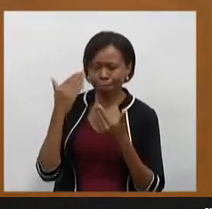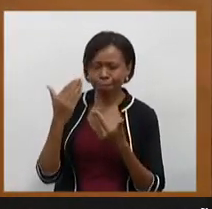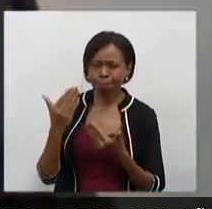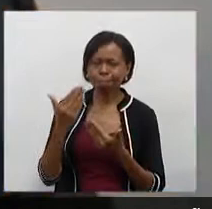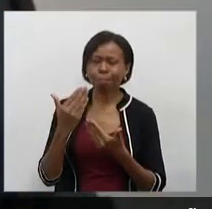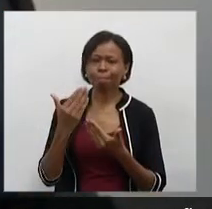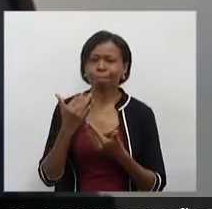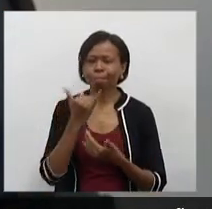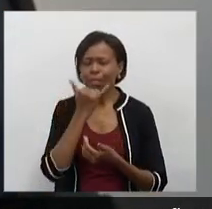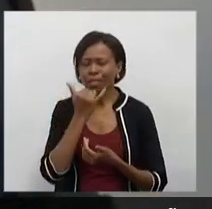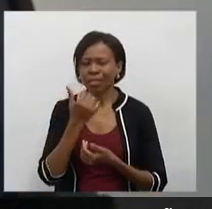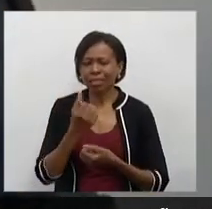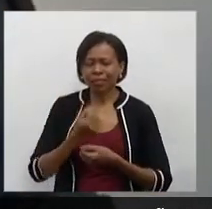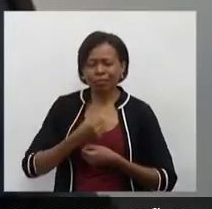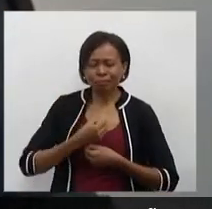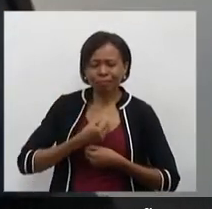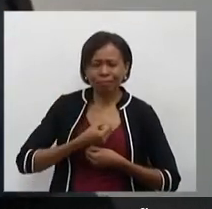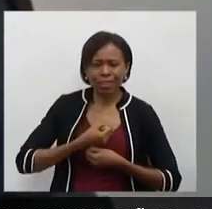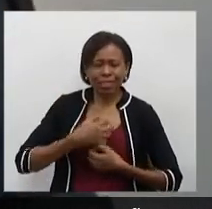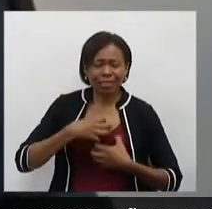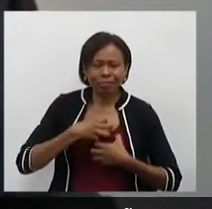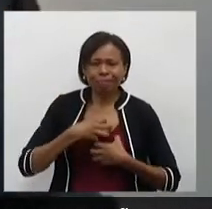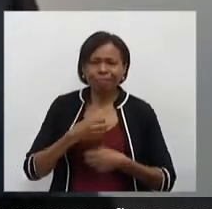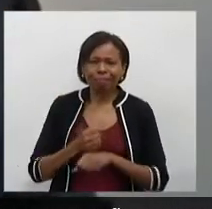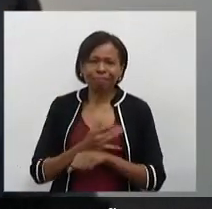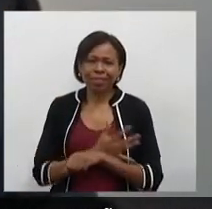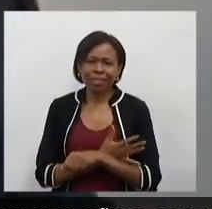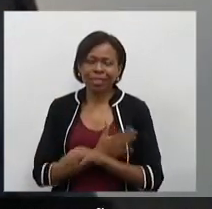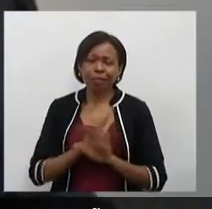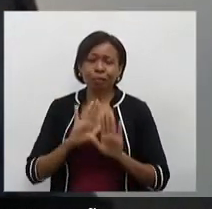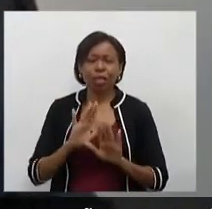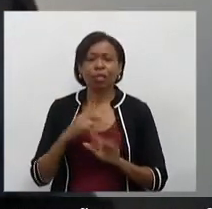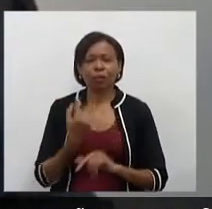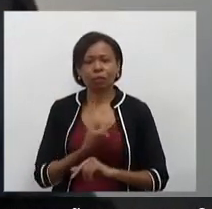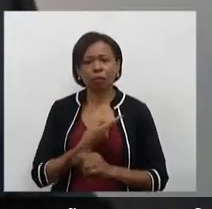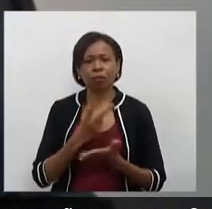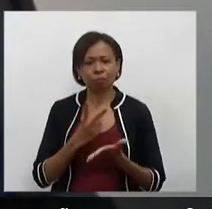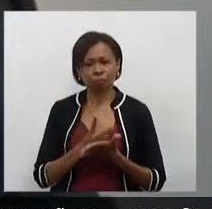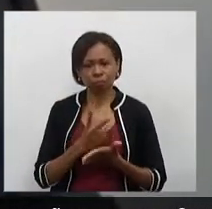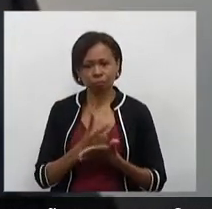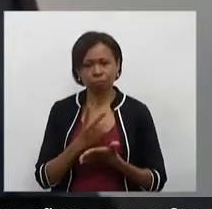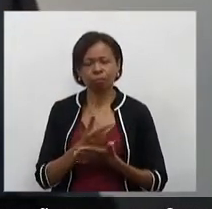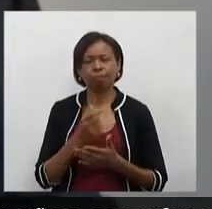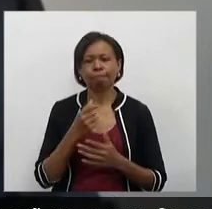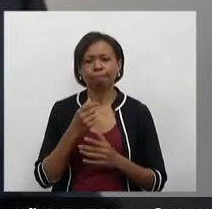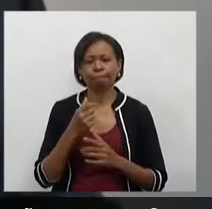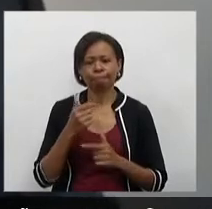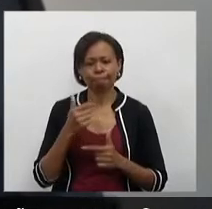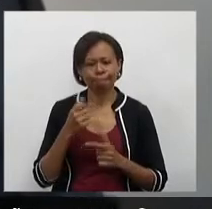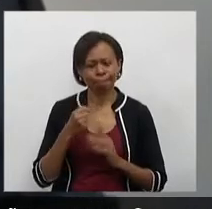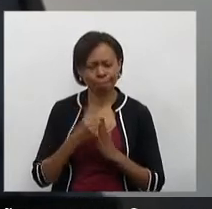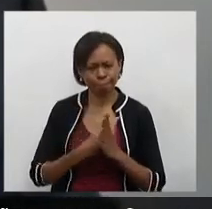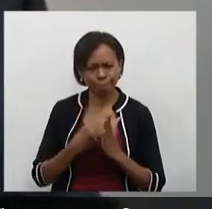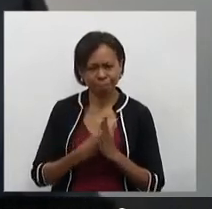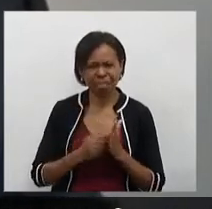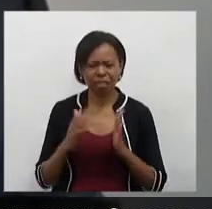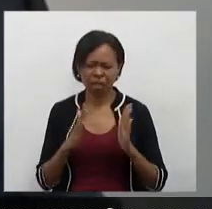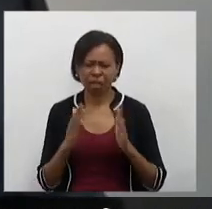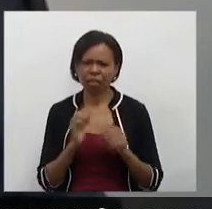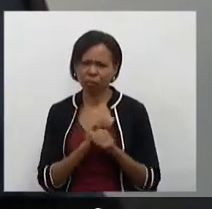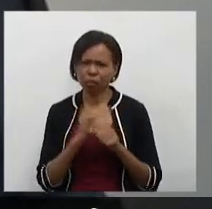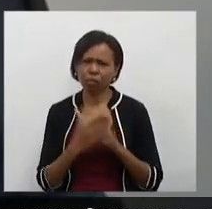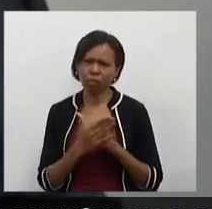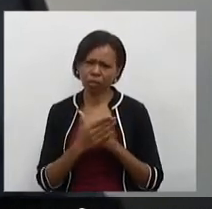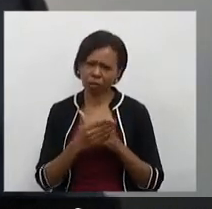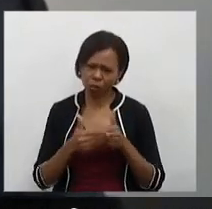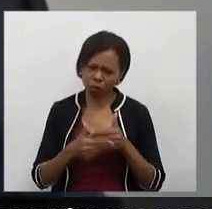emoção, mas nós vamos continuar a nossa luta. Sabemos que a pandemia vai passar, e nós